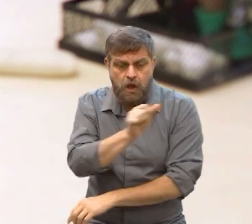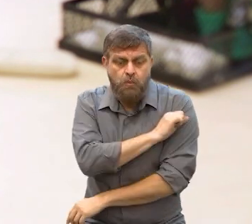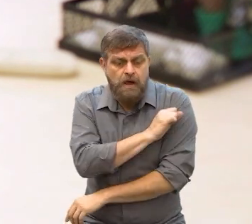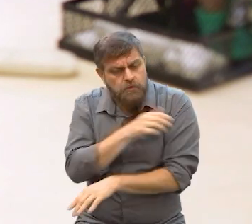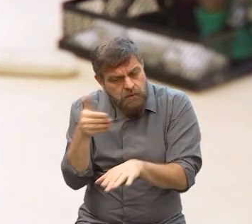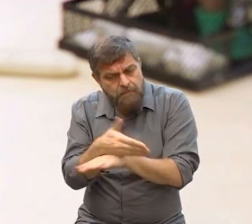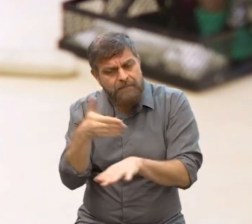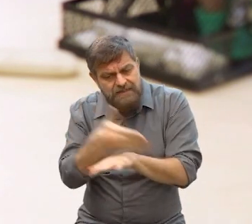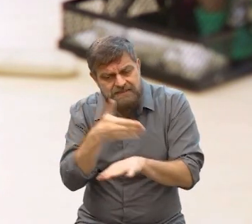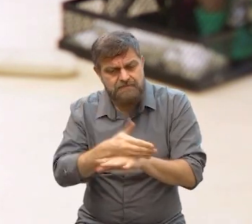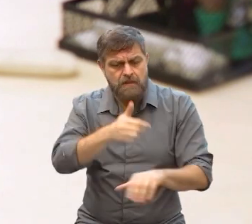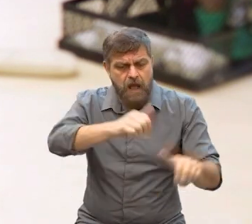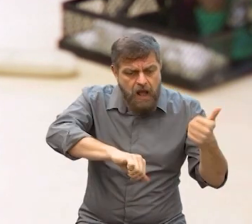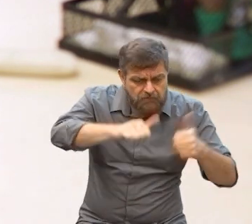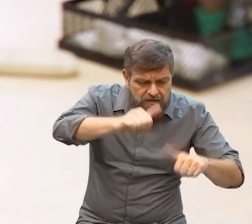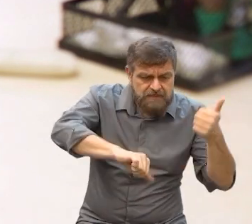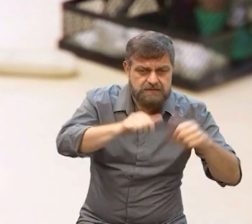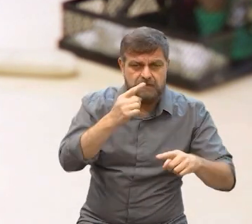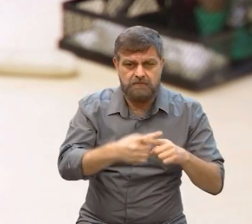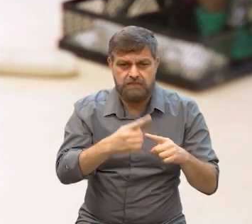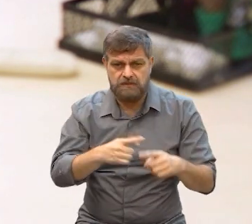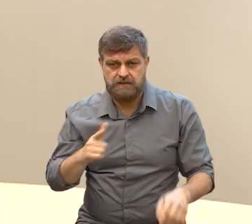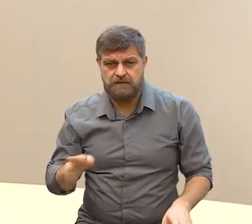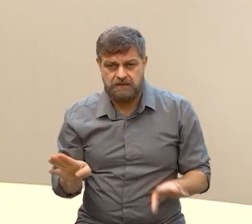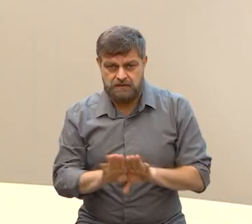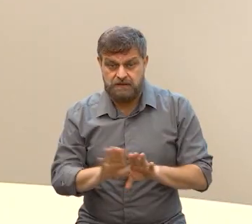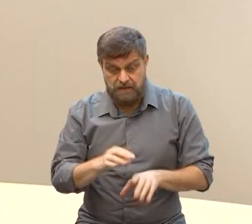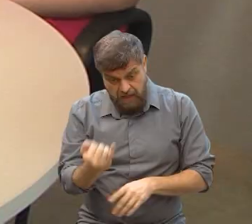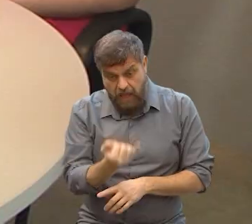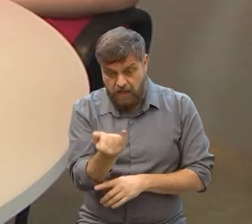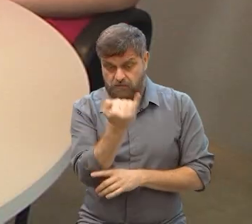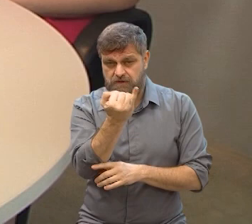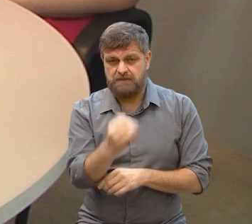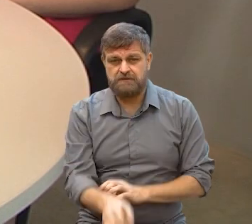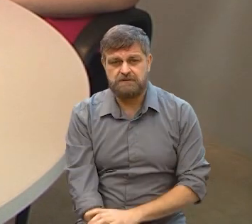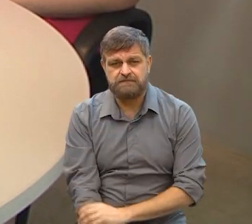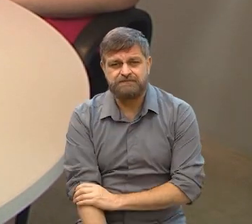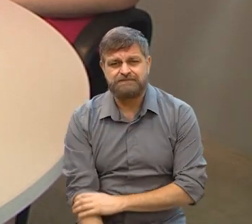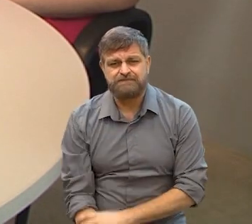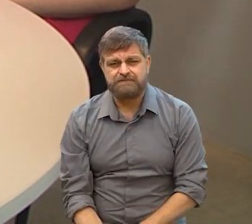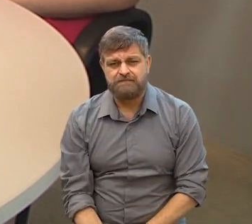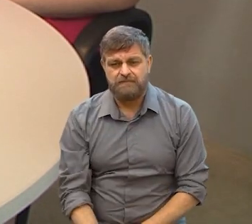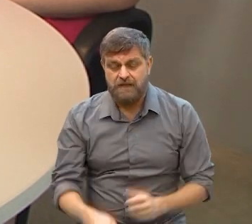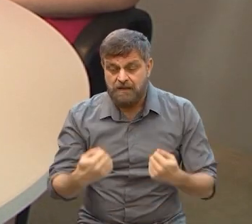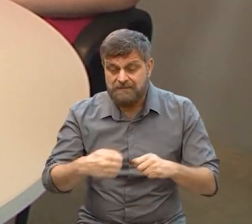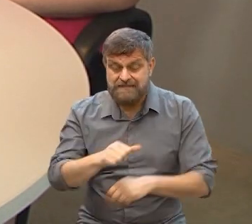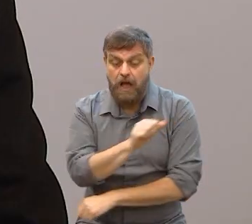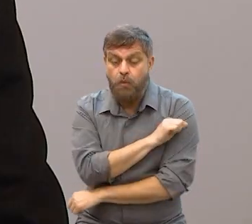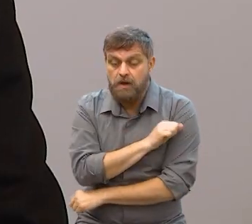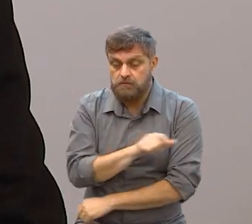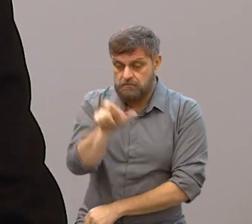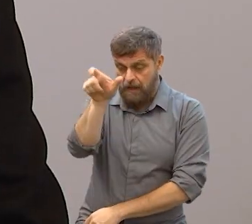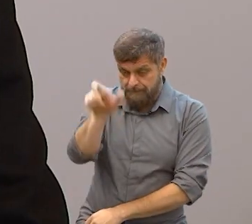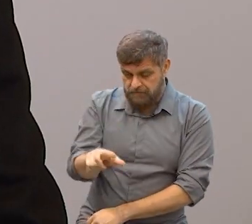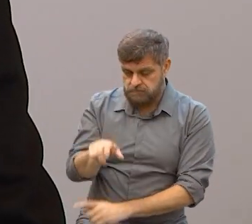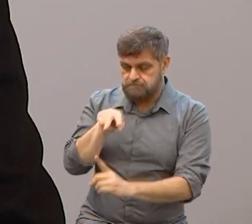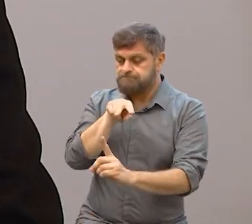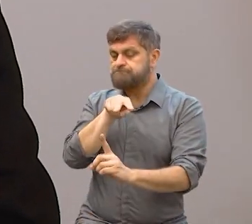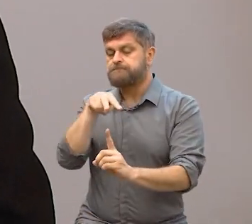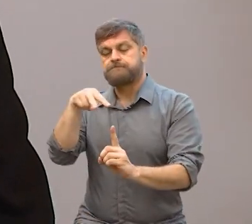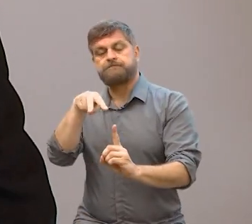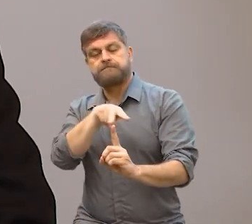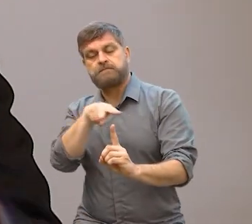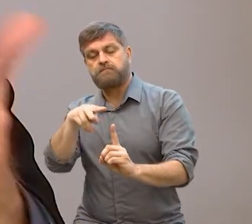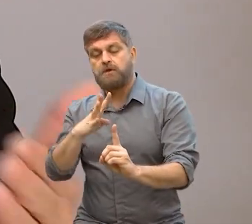disso, né? Desse tipo de avaliação, porque ser avaliado também é importante. Para avaliar, tem que conhecer o aluno. Então, eu não